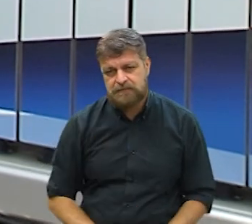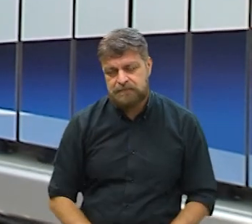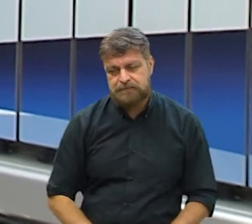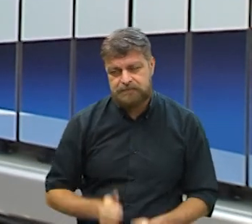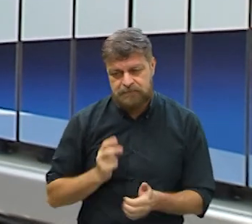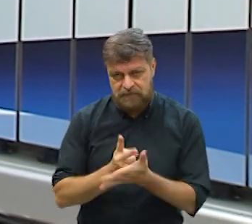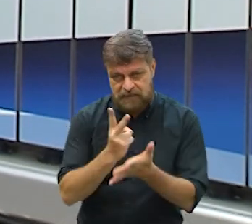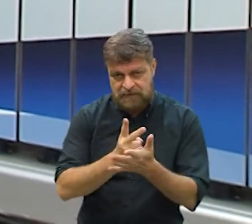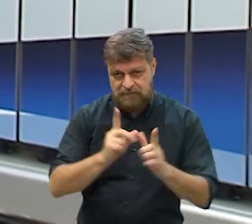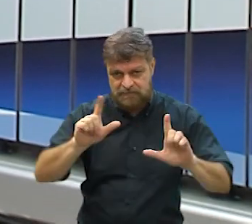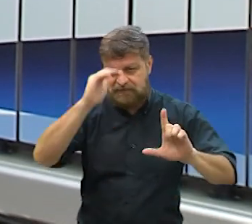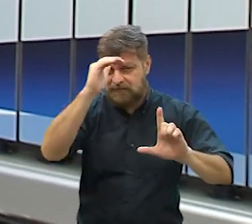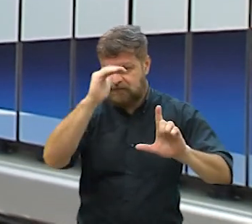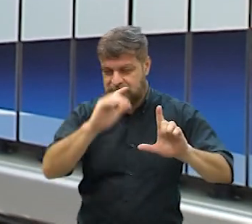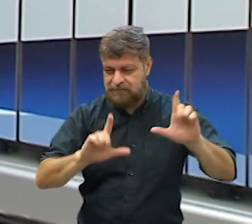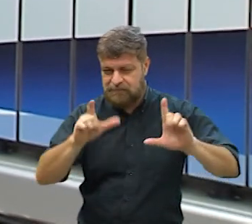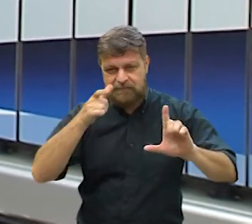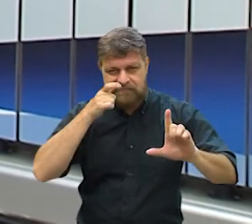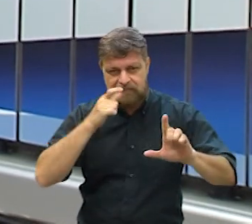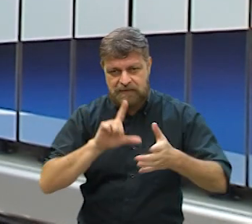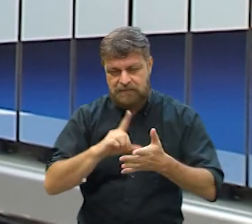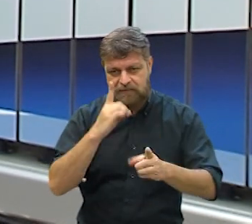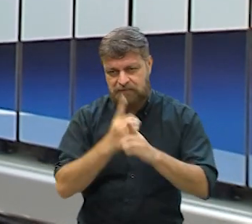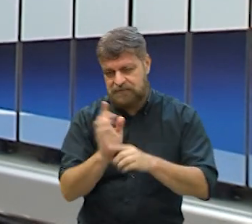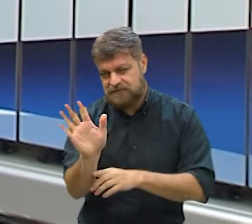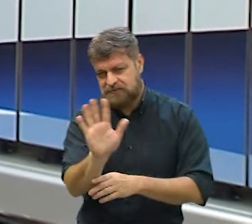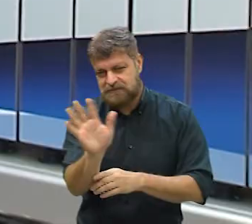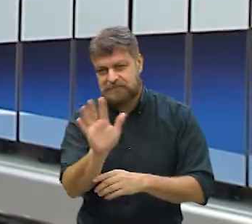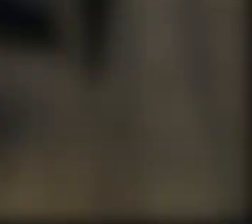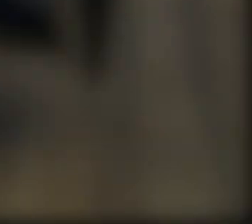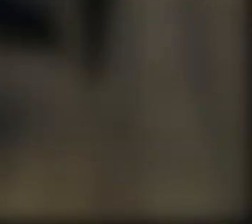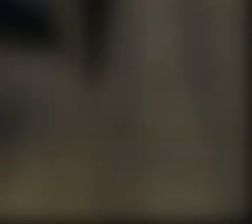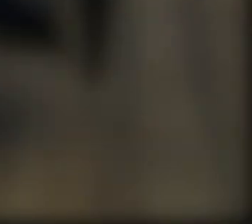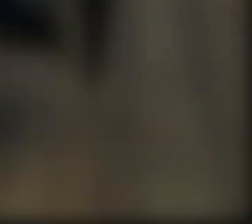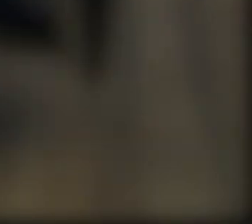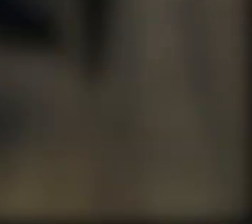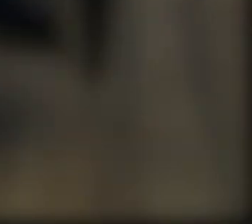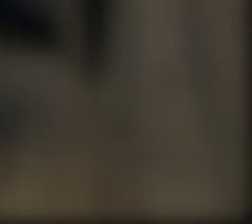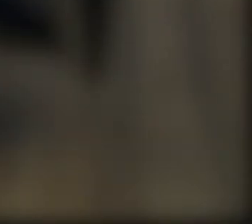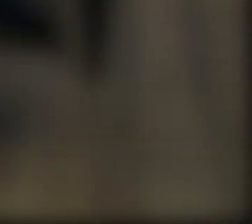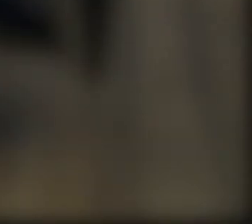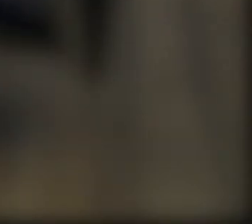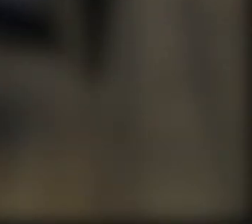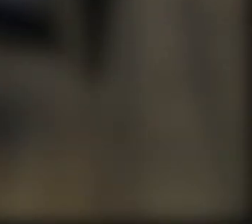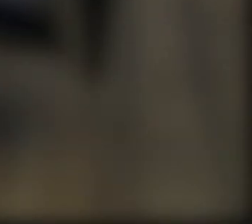Continue aqui na TV Câmara Campinas. Até a próxima. Tchau, tchau.